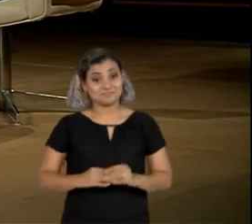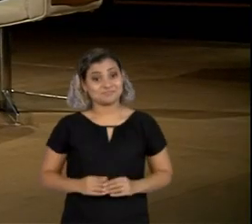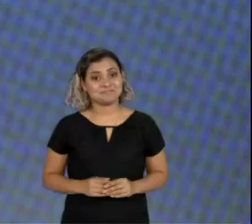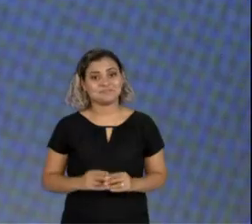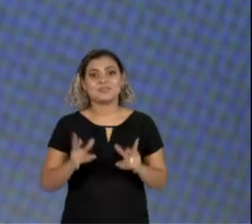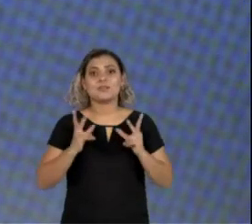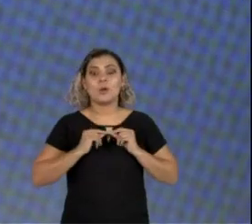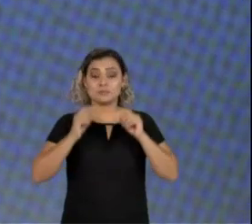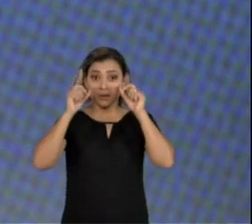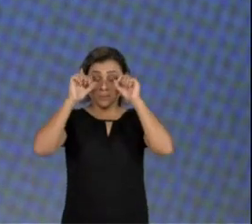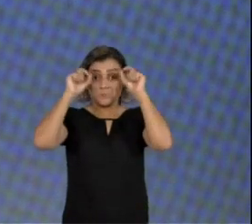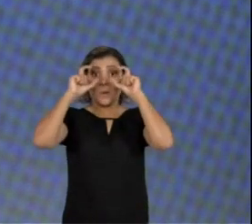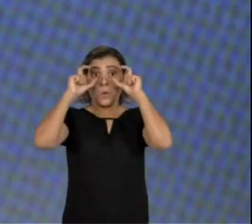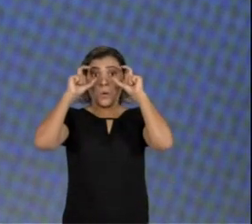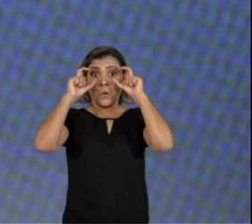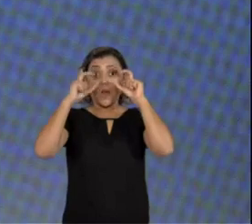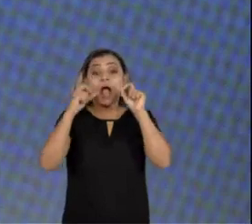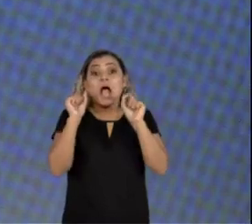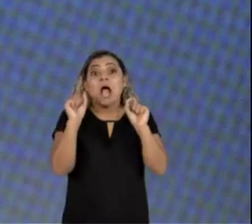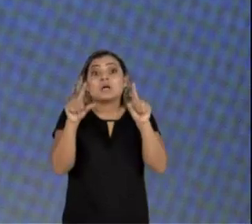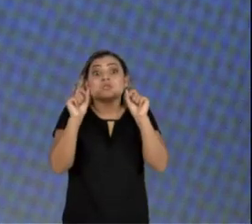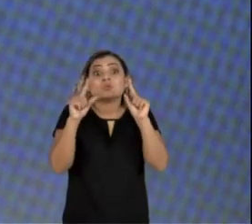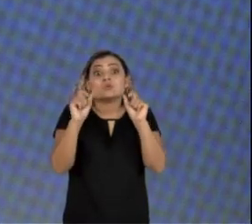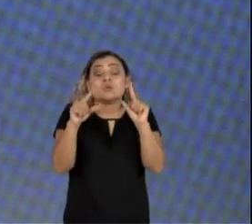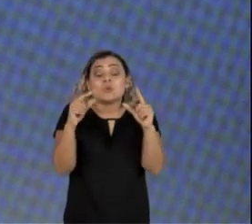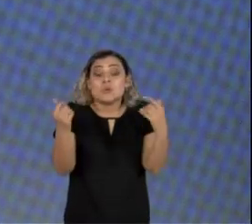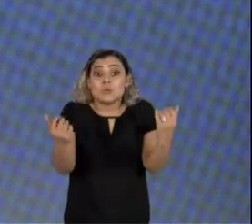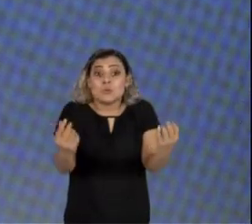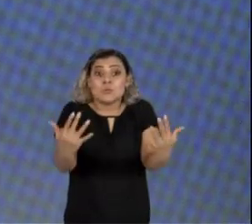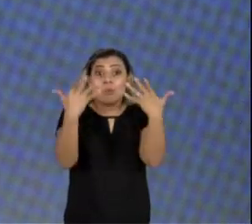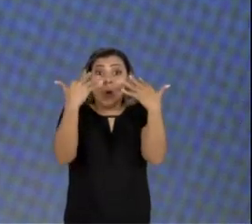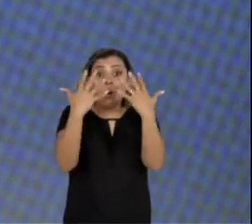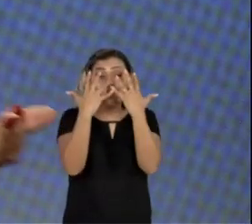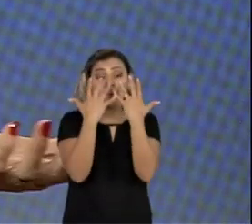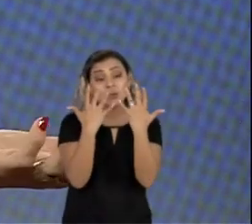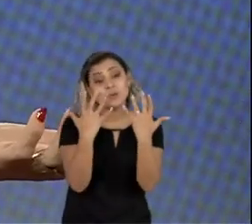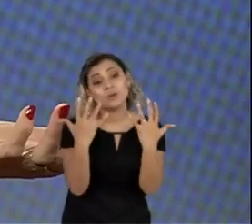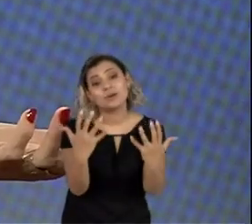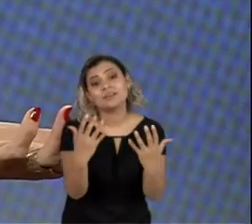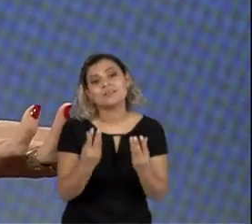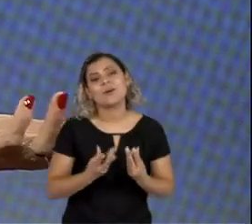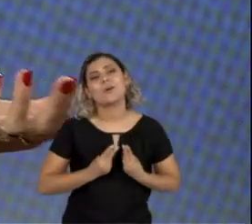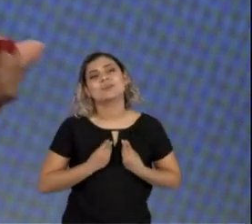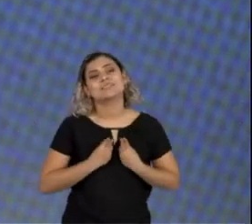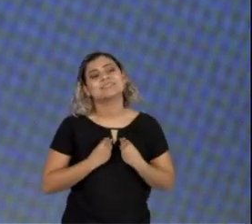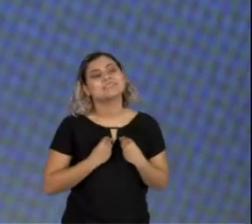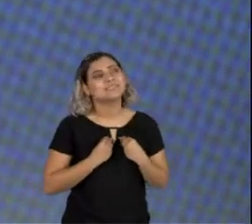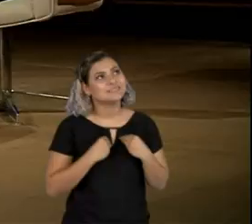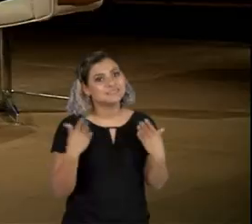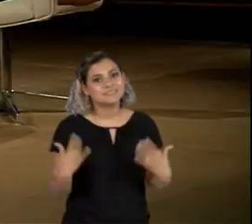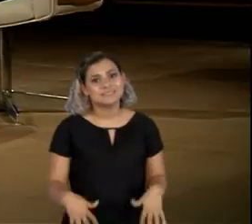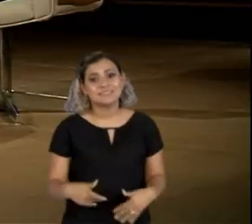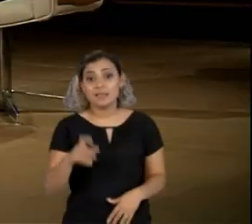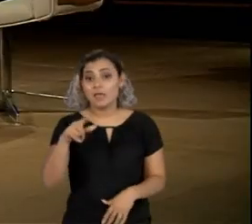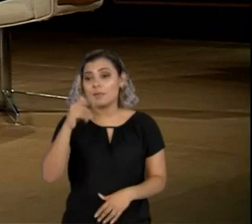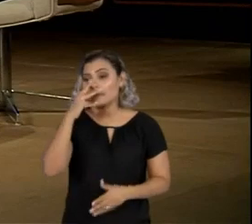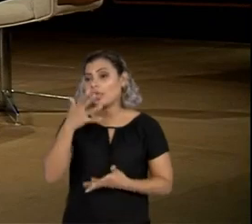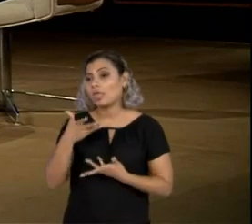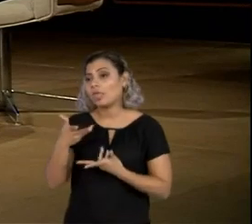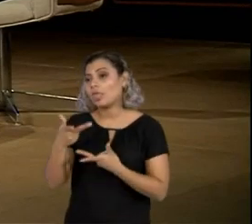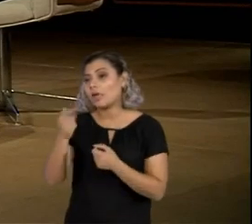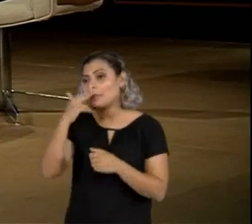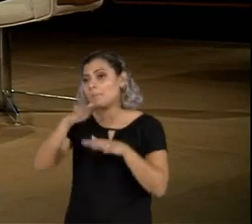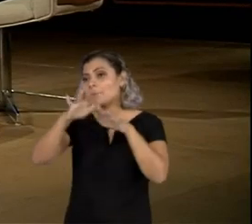Esses olhos azuis brilhando para nós. Lindo, Fala né? para mim, você faz o que com isso? Né? É um convite para um mergulho